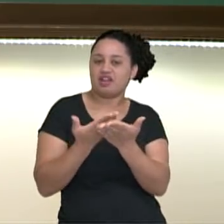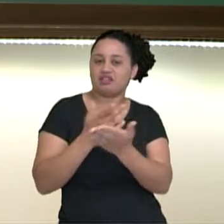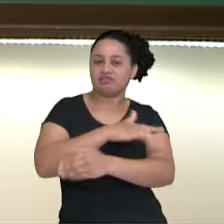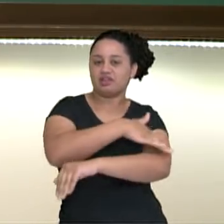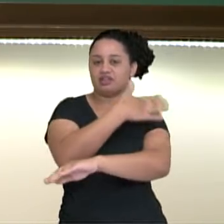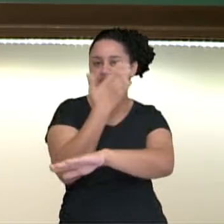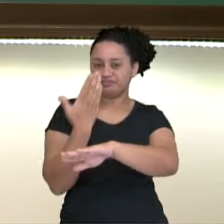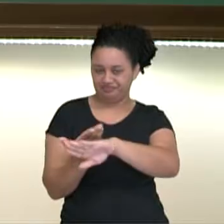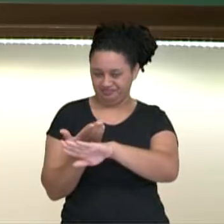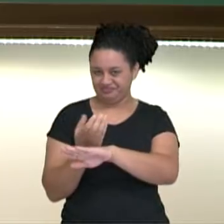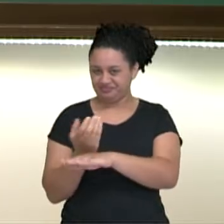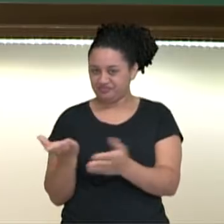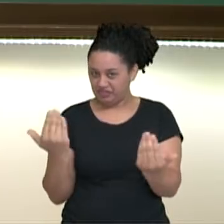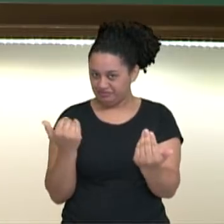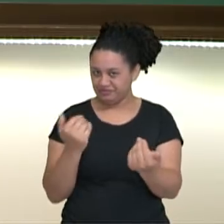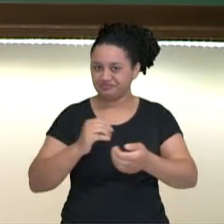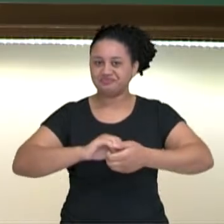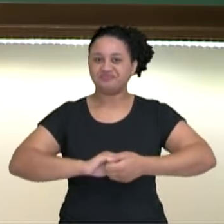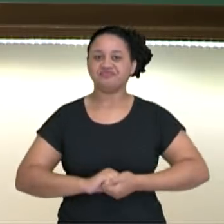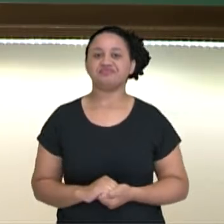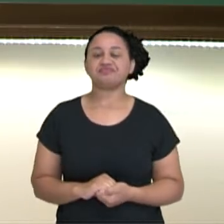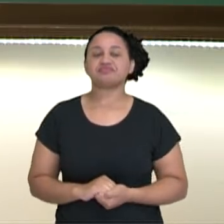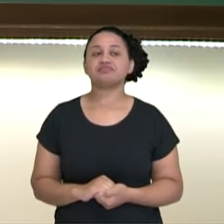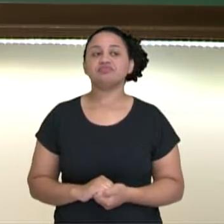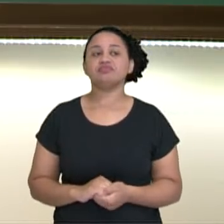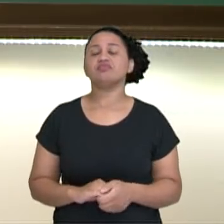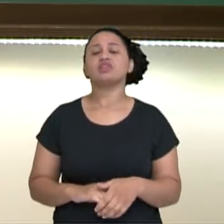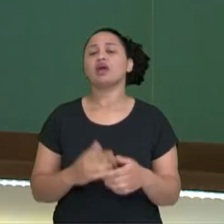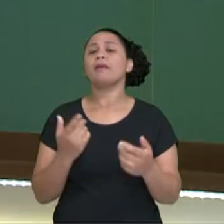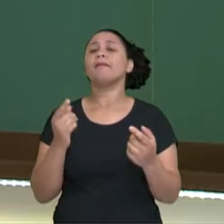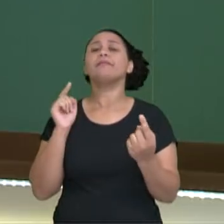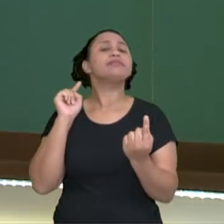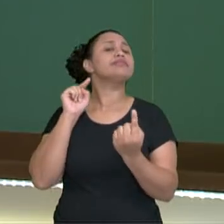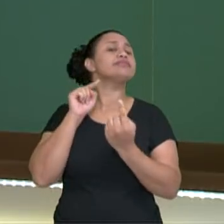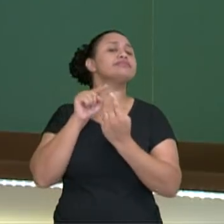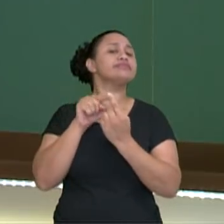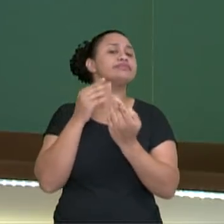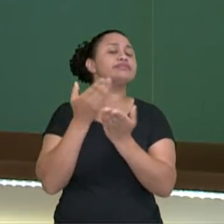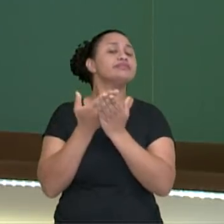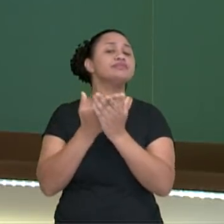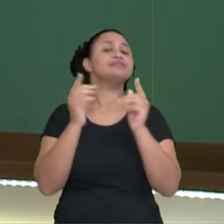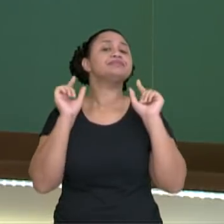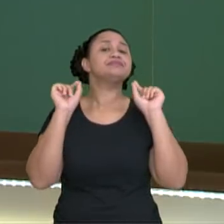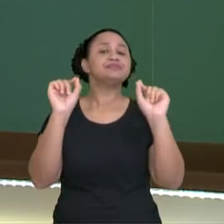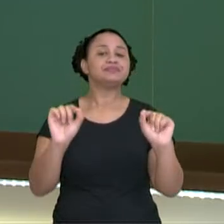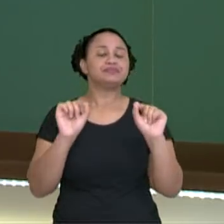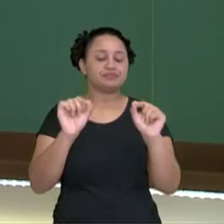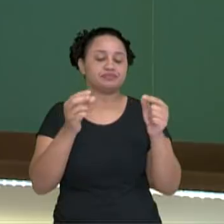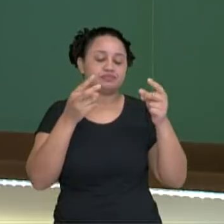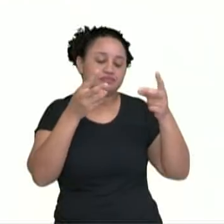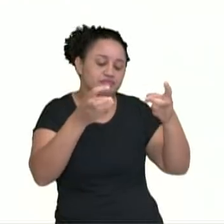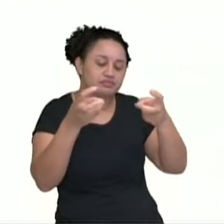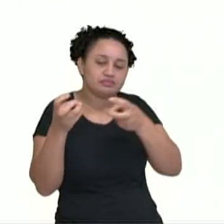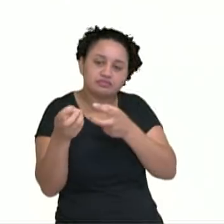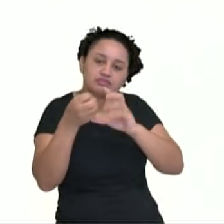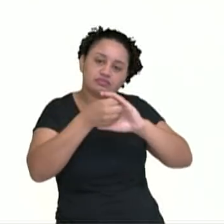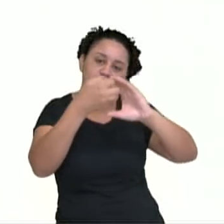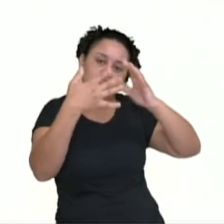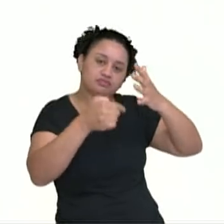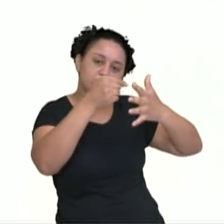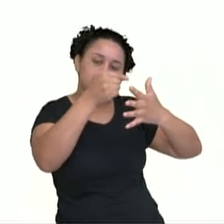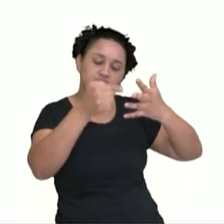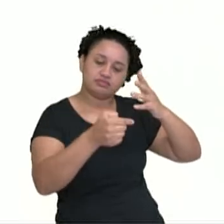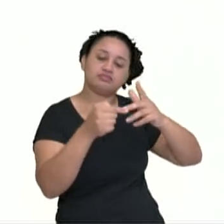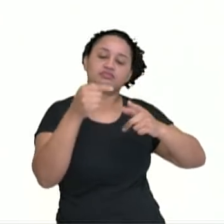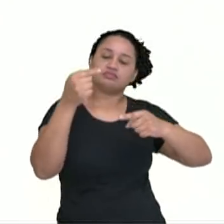tempo. Vamos lá? Primeiro, quais são os nossos objetivos dessa aula? Identificar os aspectos